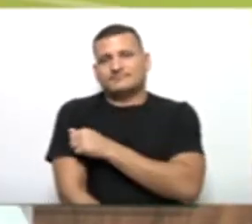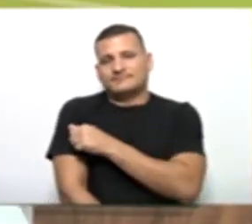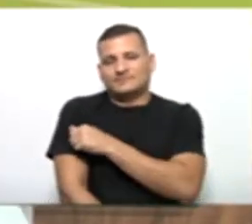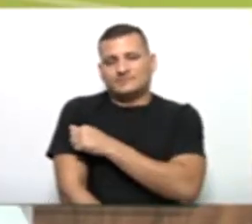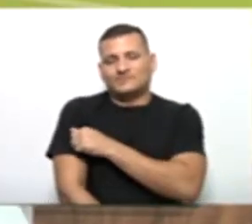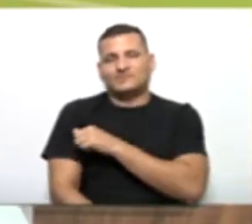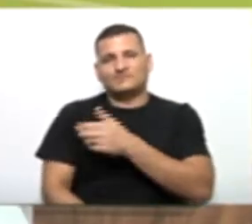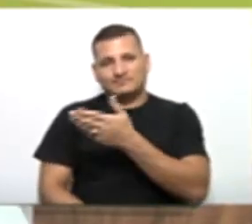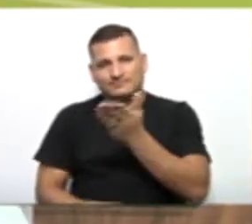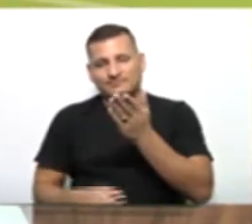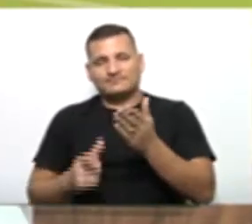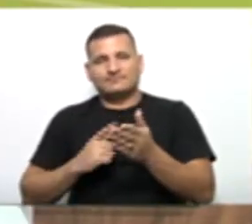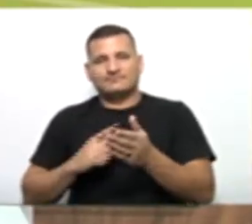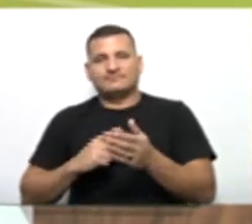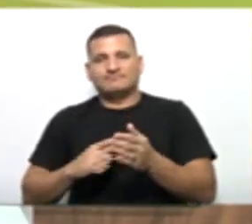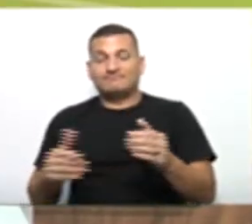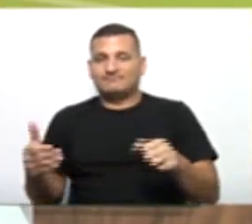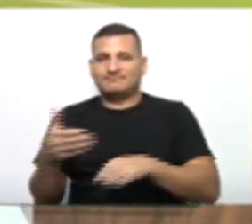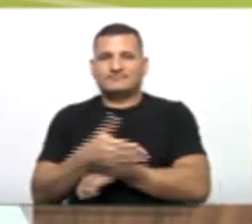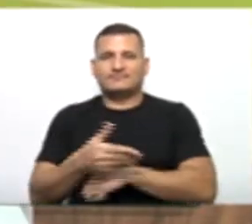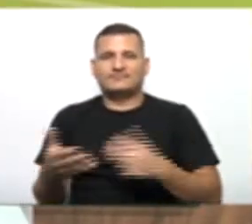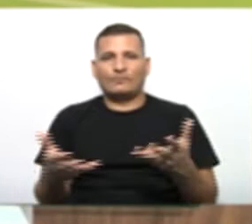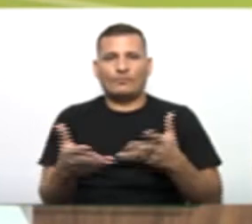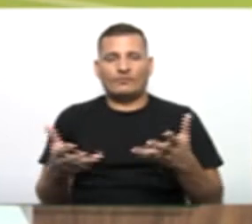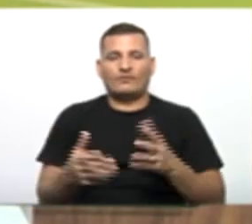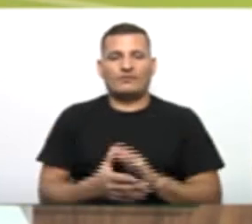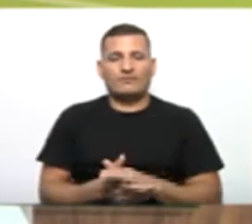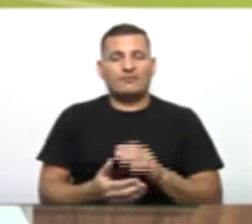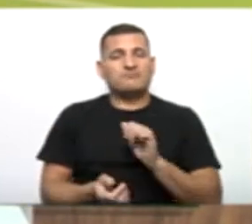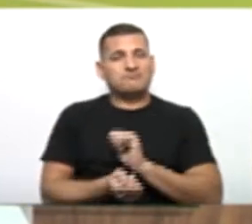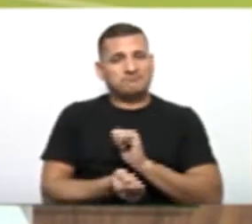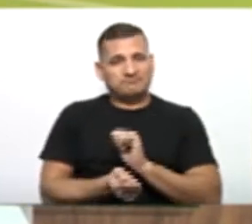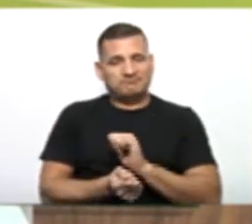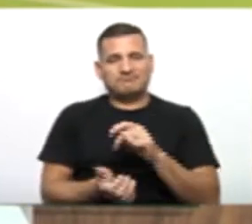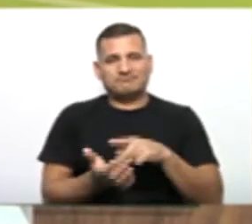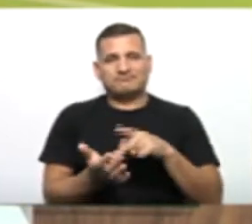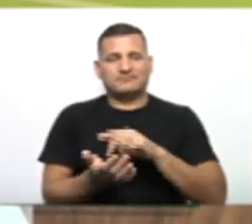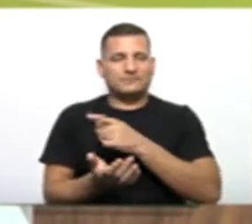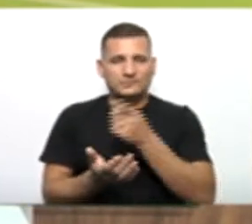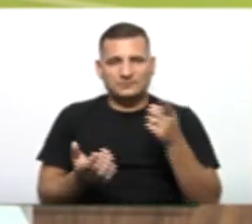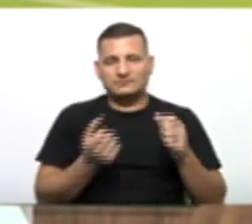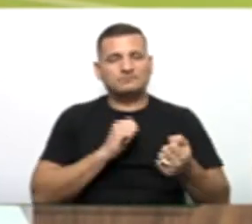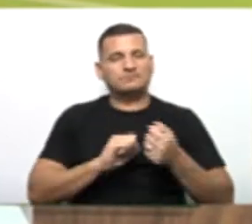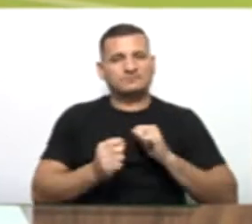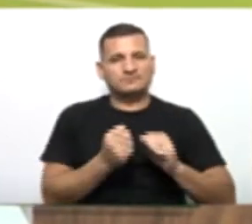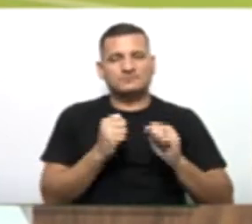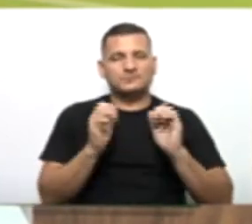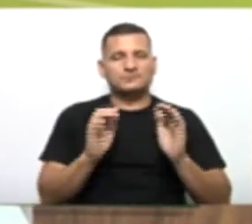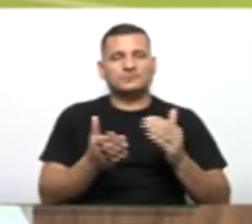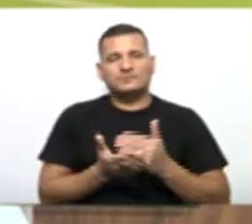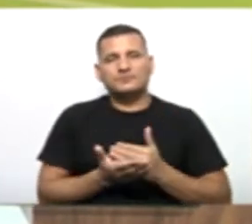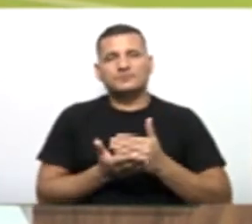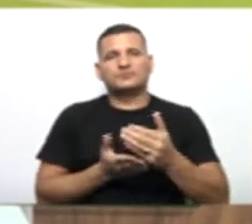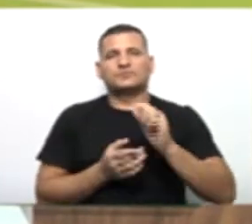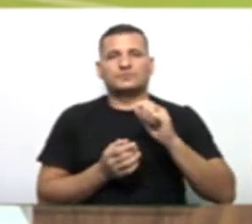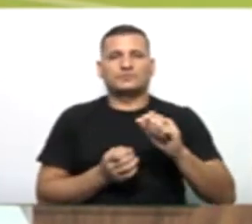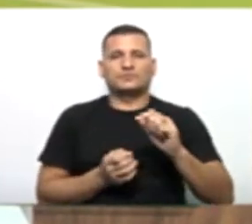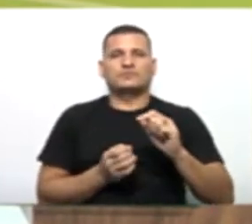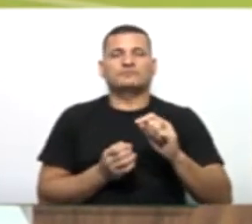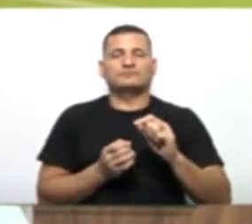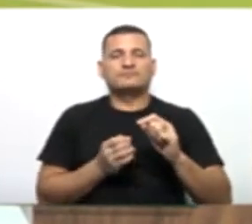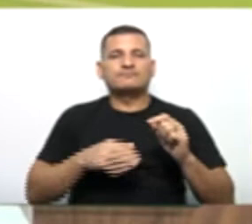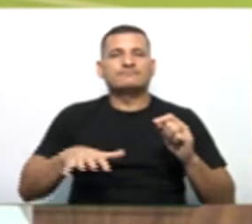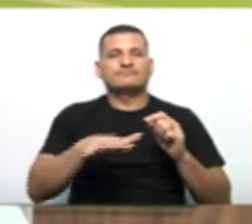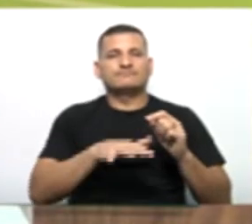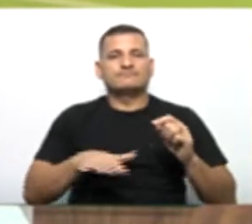que estão aí participando com a gente espero que esteja realmente bastante empolgado já demos início a nossa caminhada pelo mundo da ética